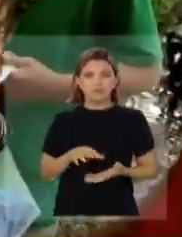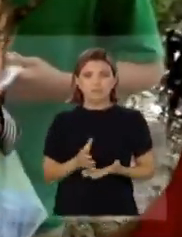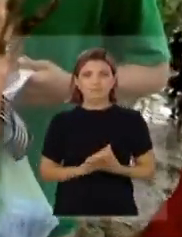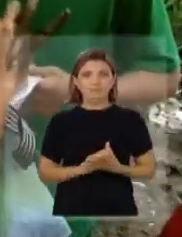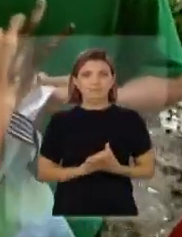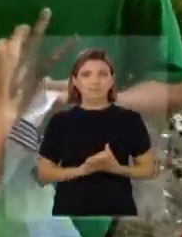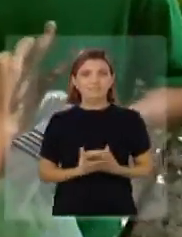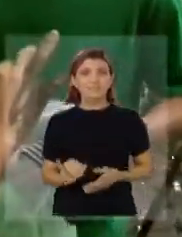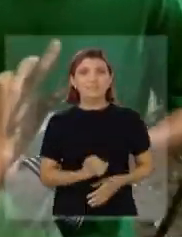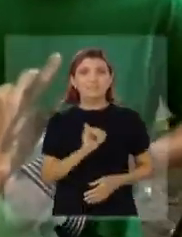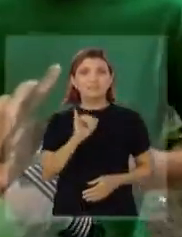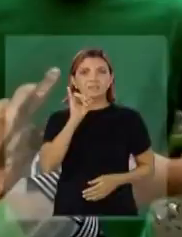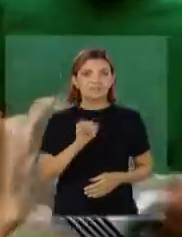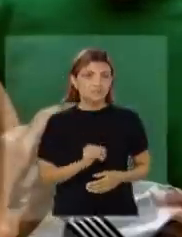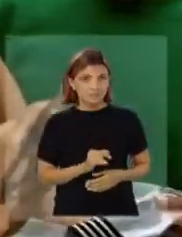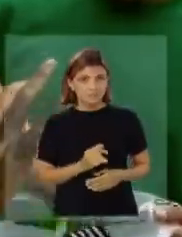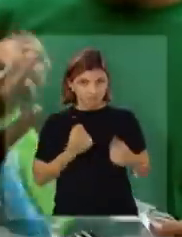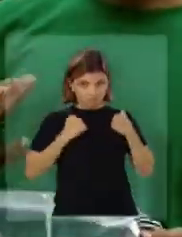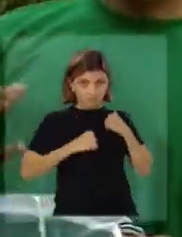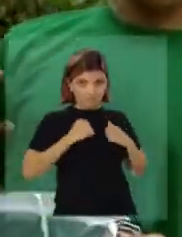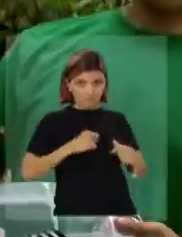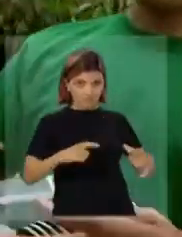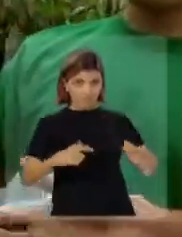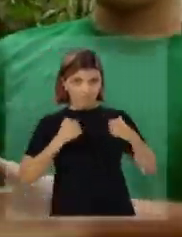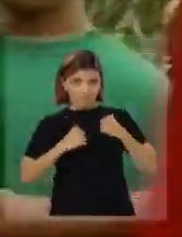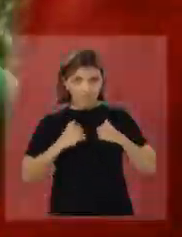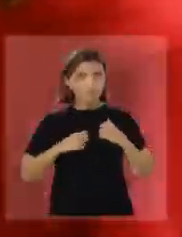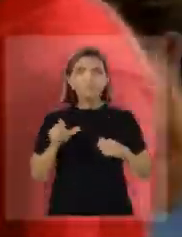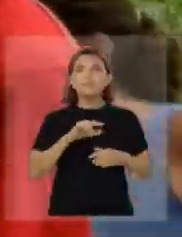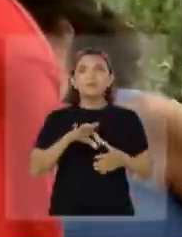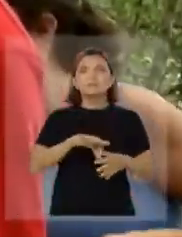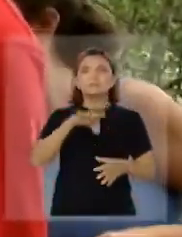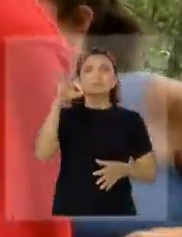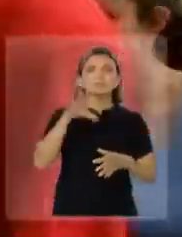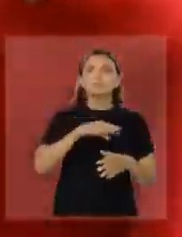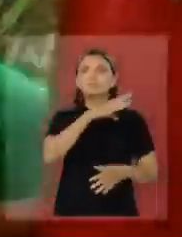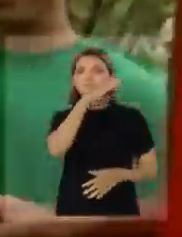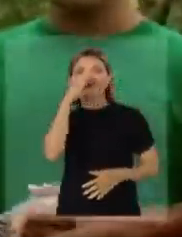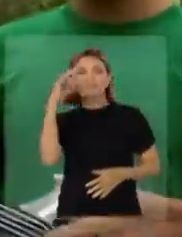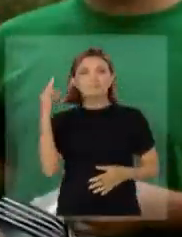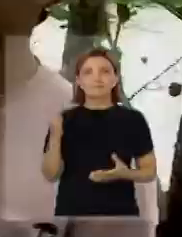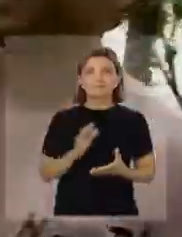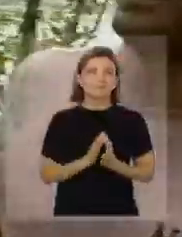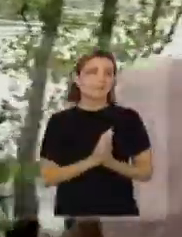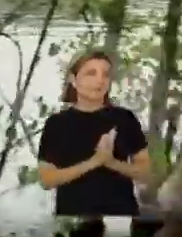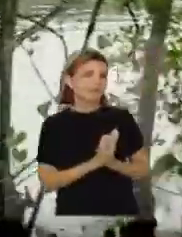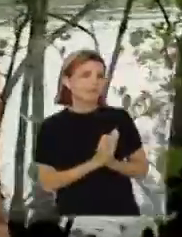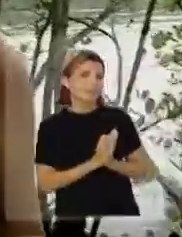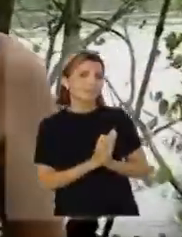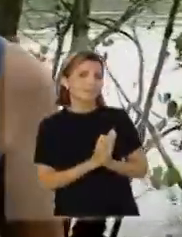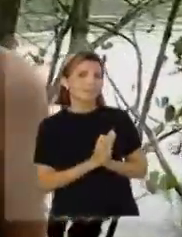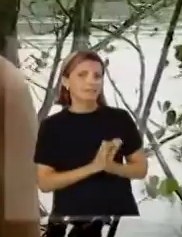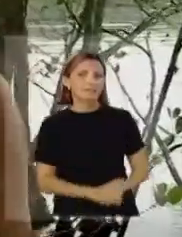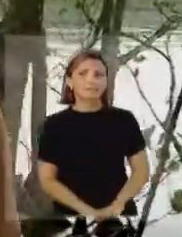pra mim. Uma banheira portátil. Não, nossa. Lencinhos umedecidos e perfumados. Ah! Ah,